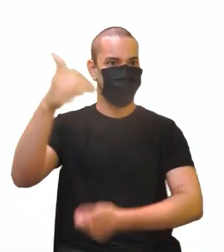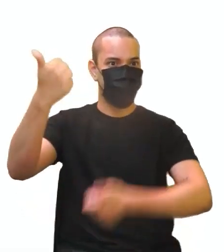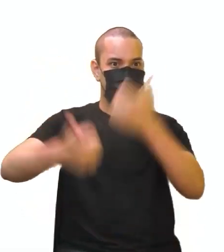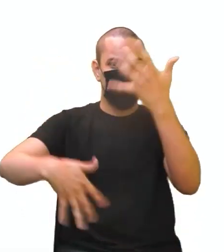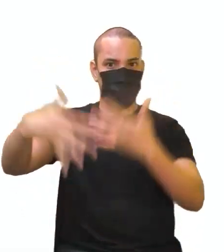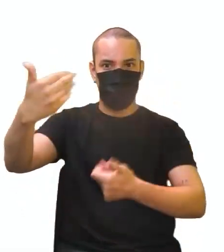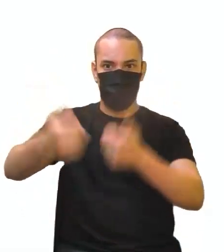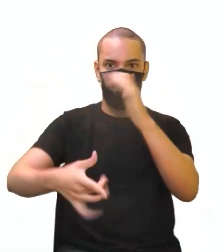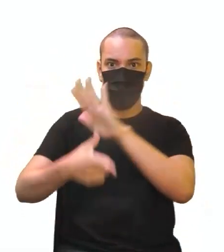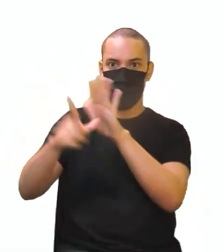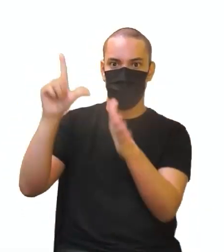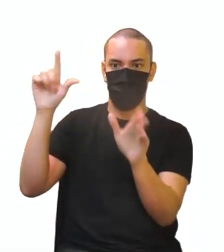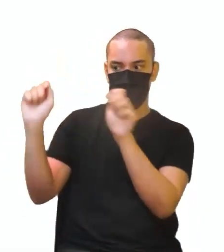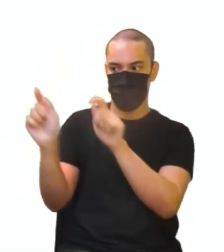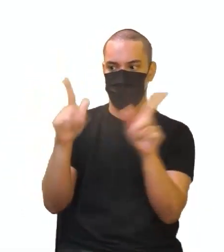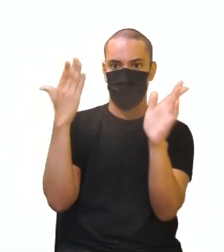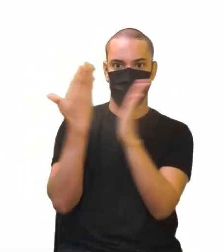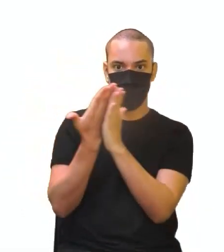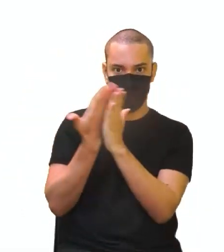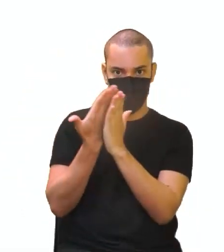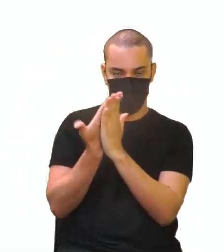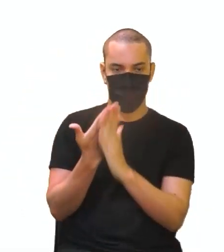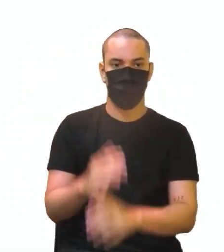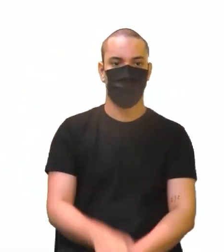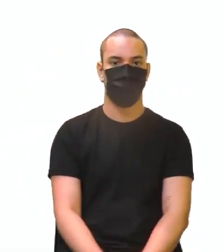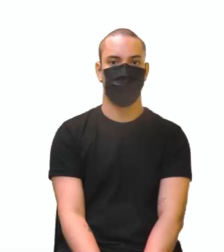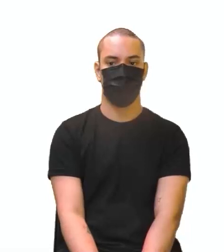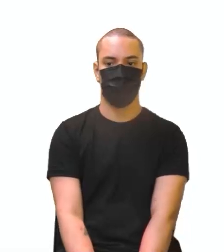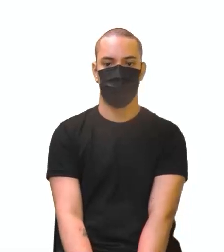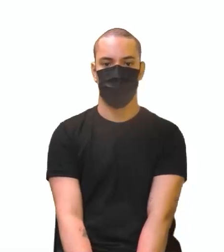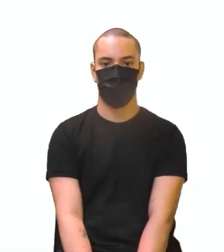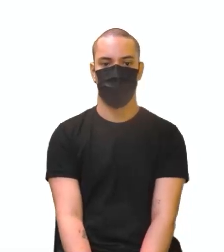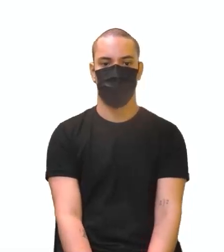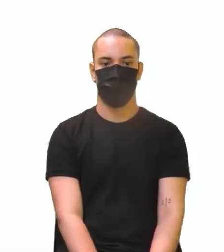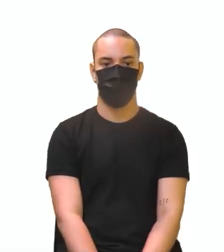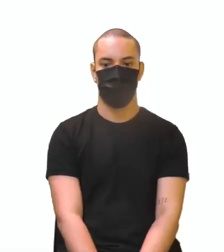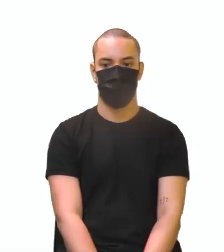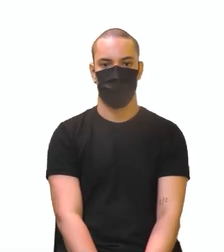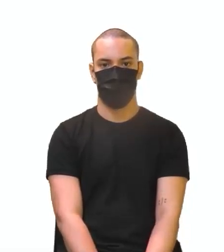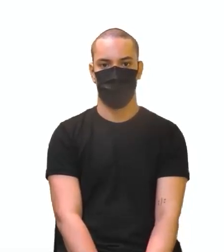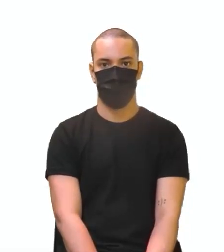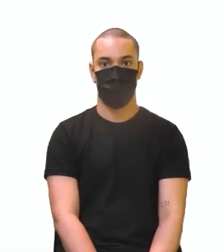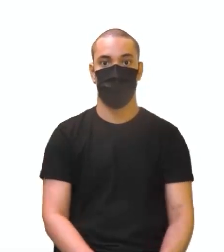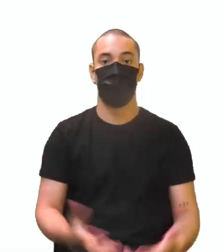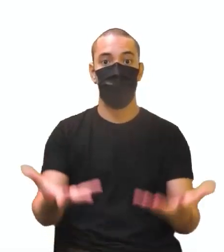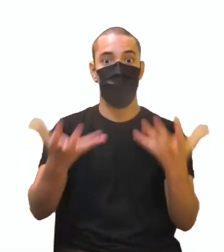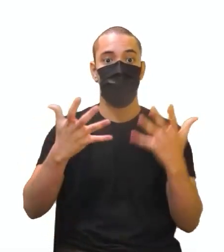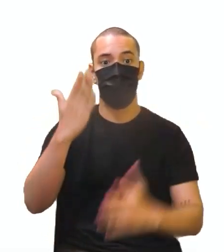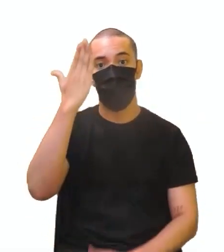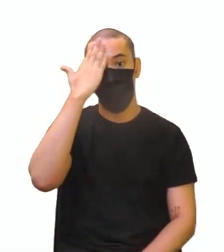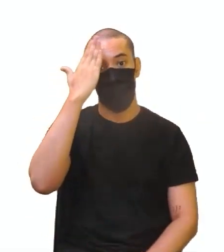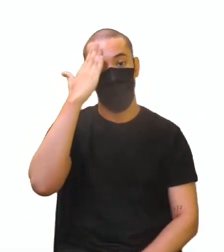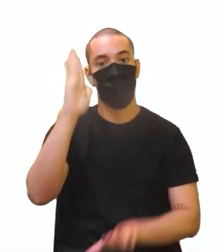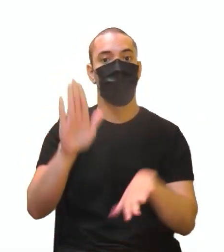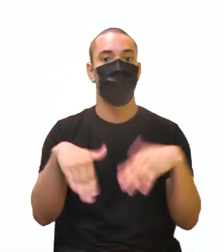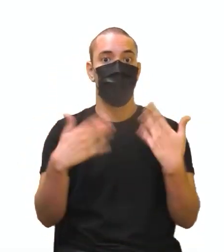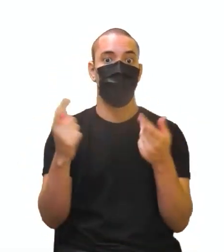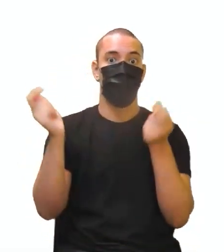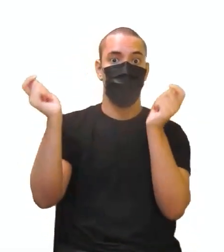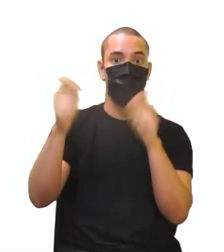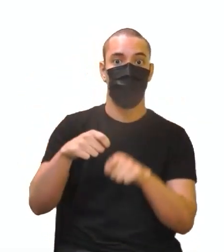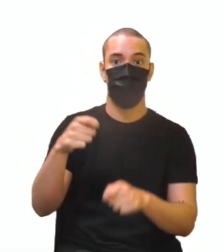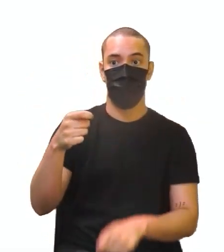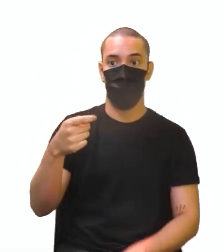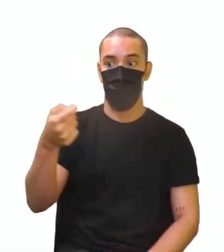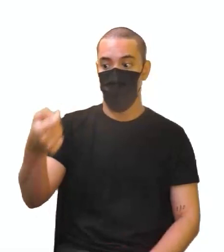estava no slide da aula, né? Eu quero saber qual a probabilidade, se eu jogar um dado e uma